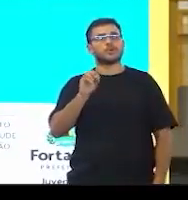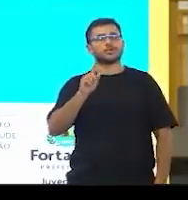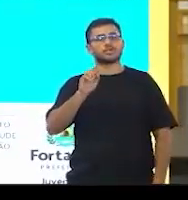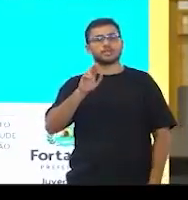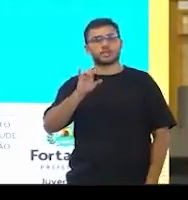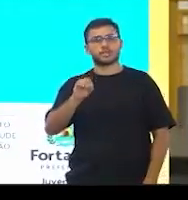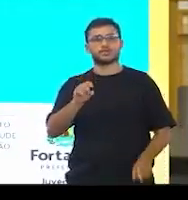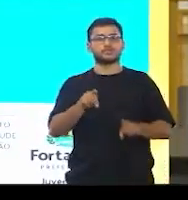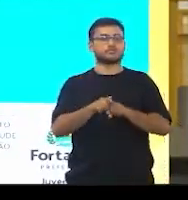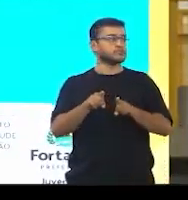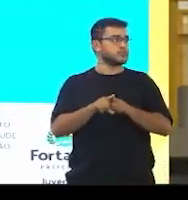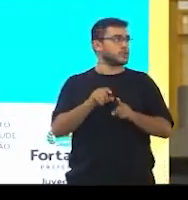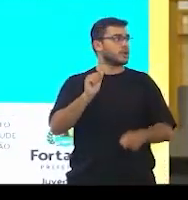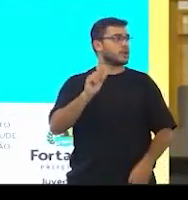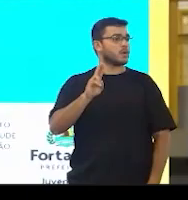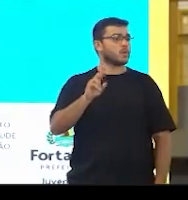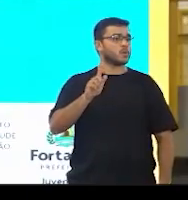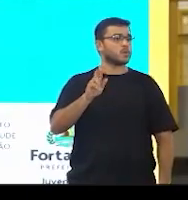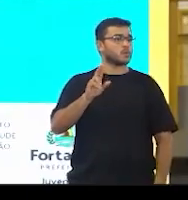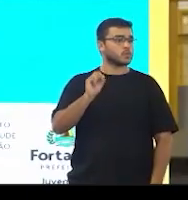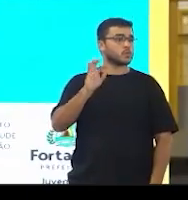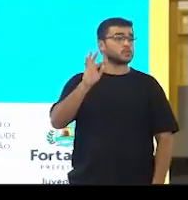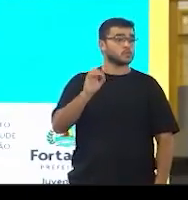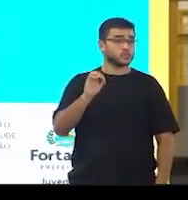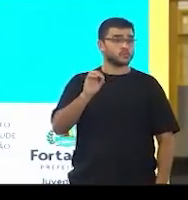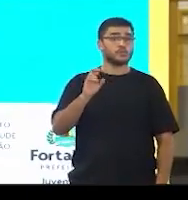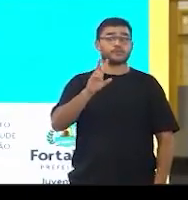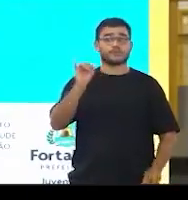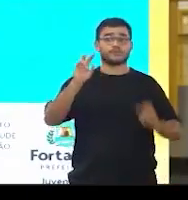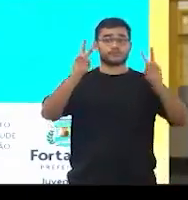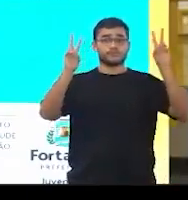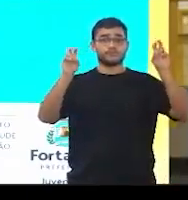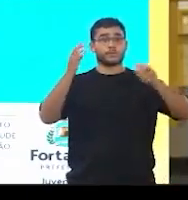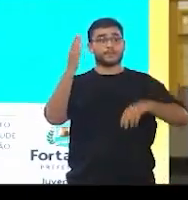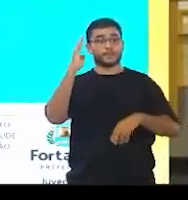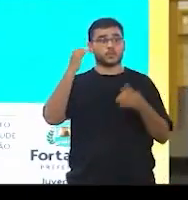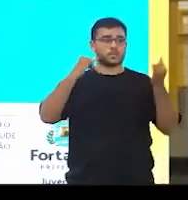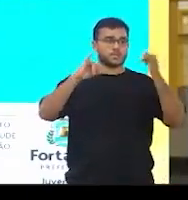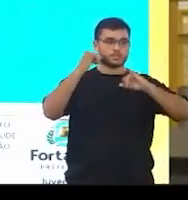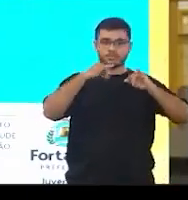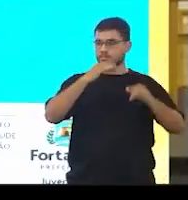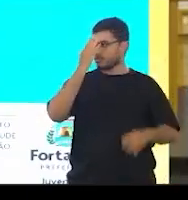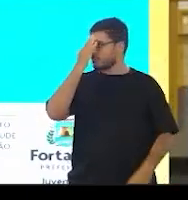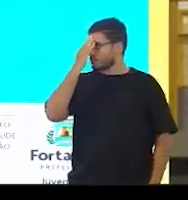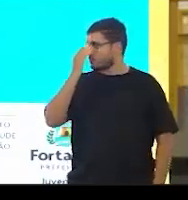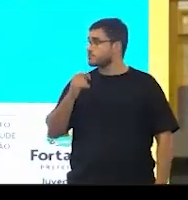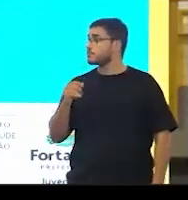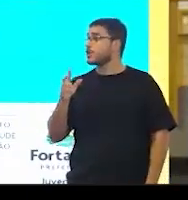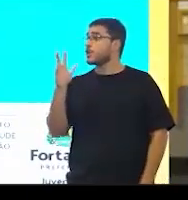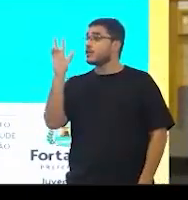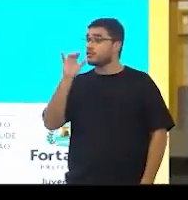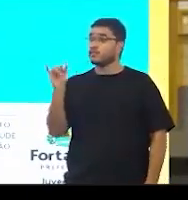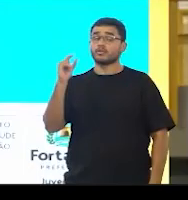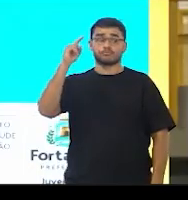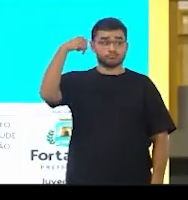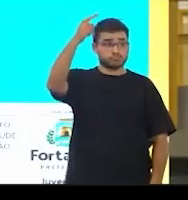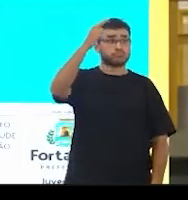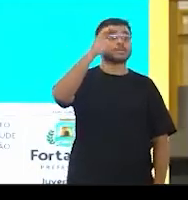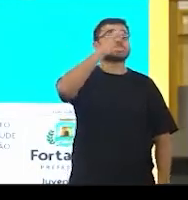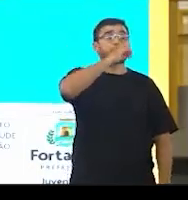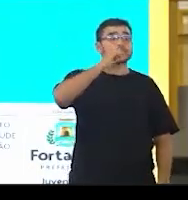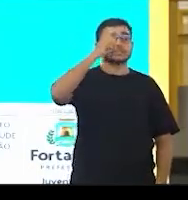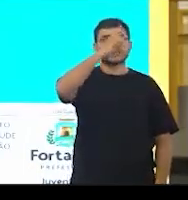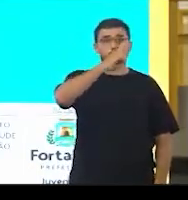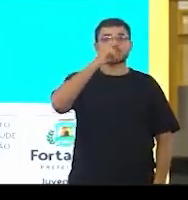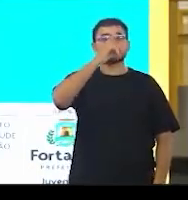muito especial. No próximo final de semana teremos novamente, né? Próxima semana teremos novamente. E aí continuaremos, né,